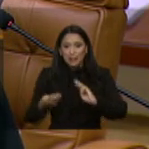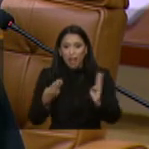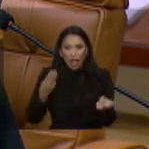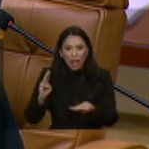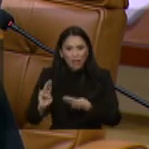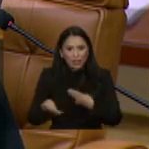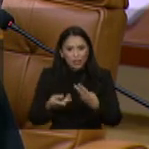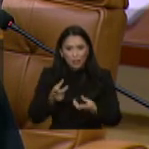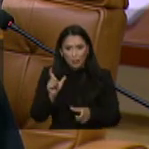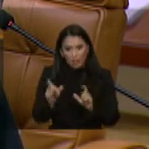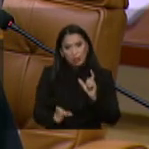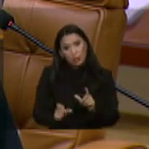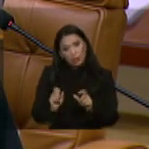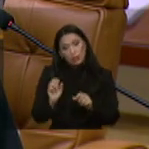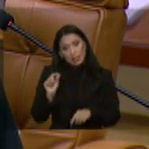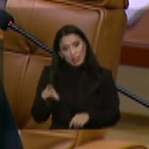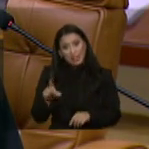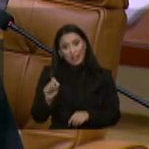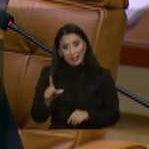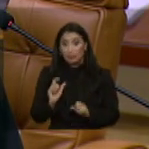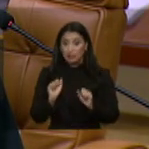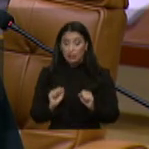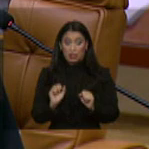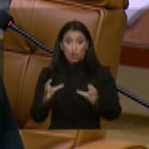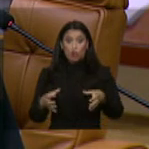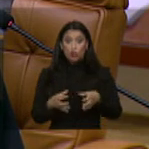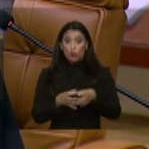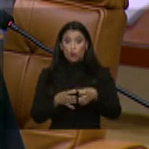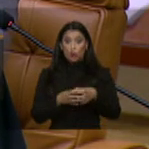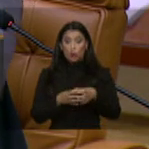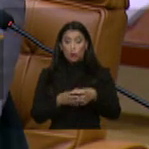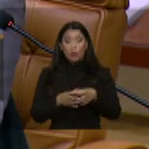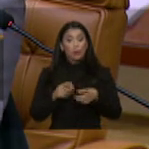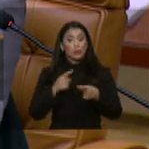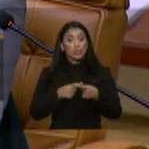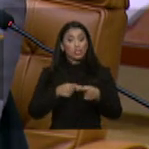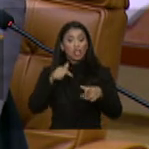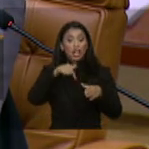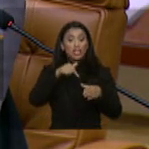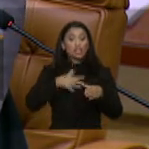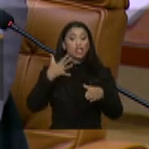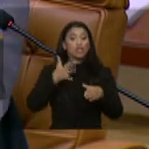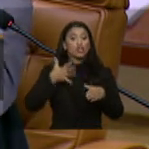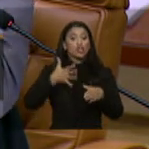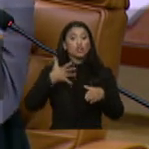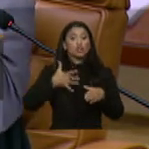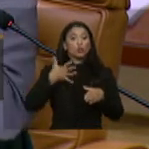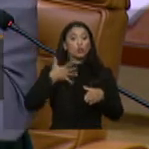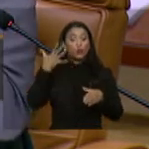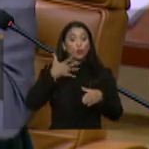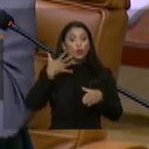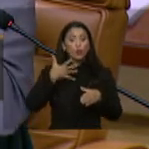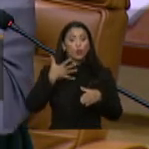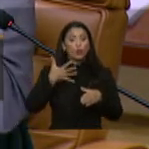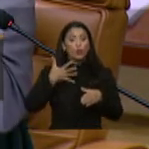porque o telegram permite é porque estavam divulgando discurso de ódio discursos